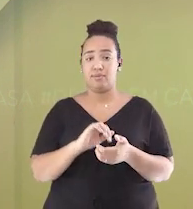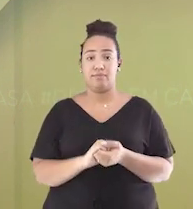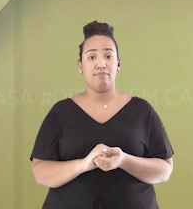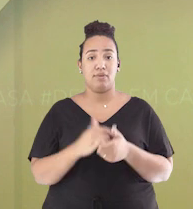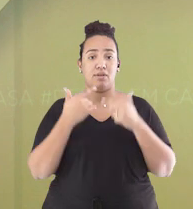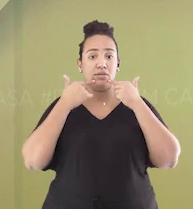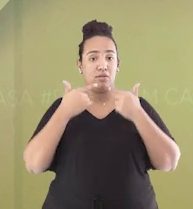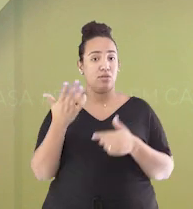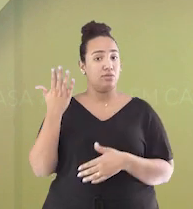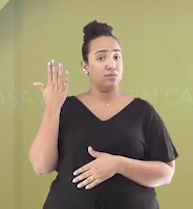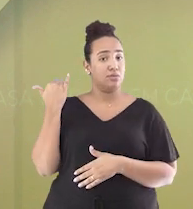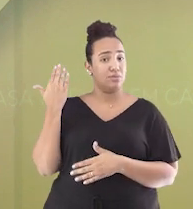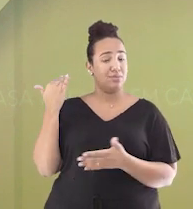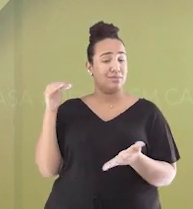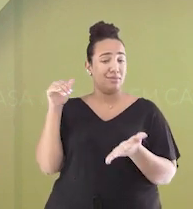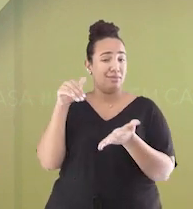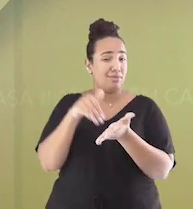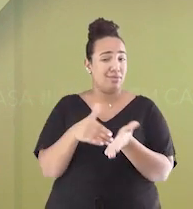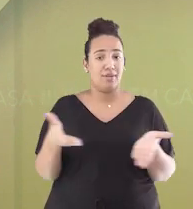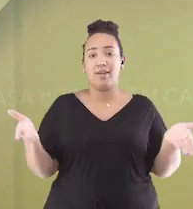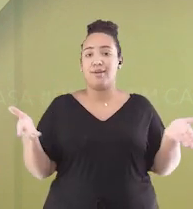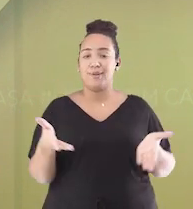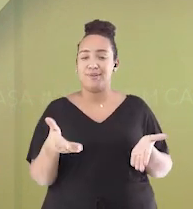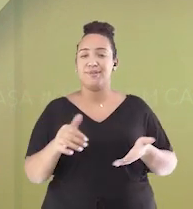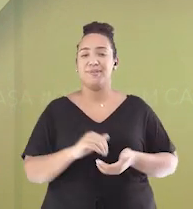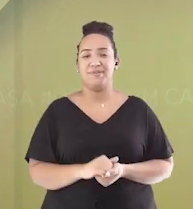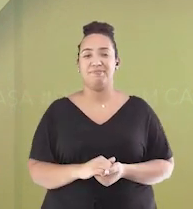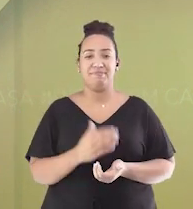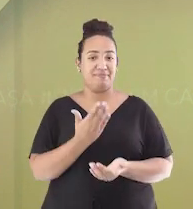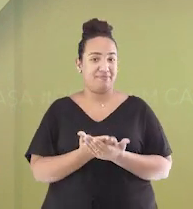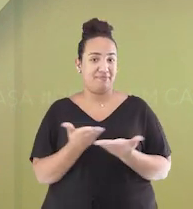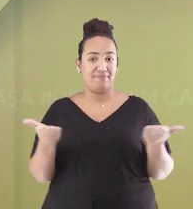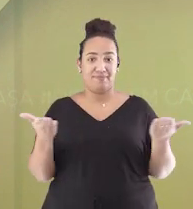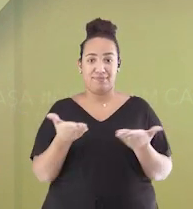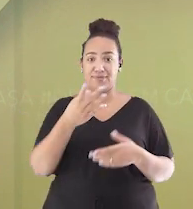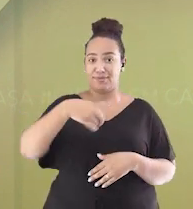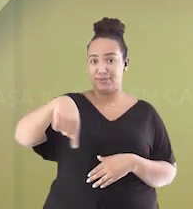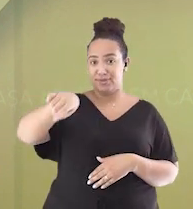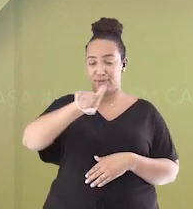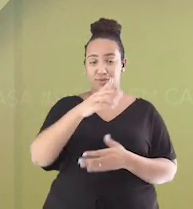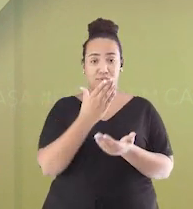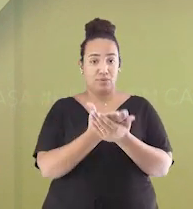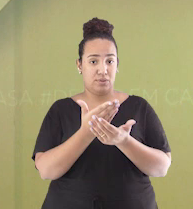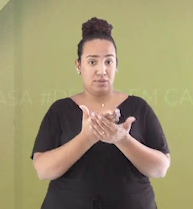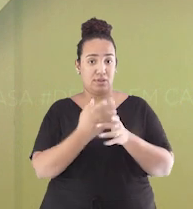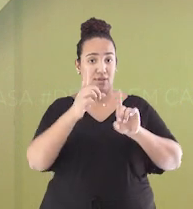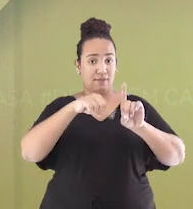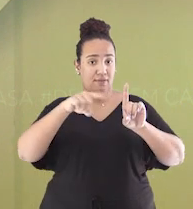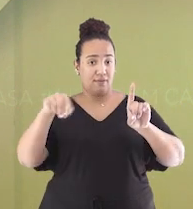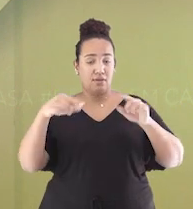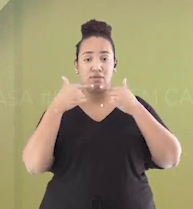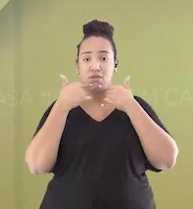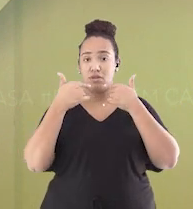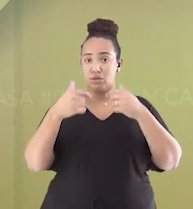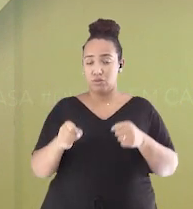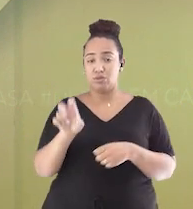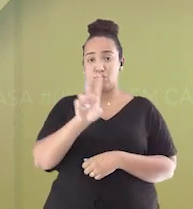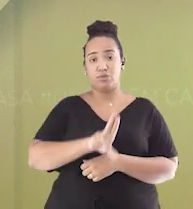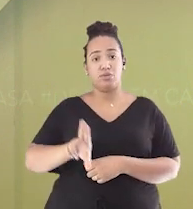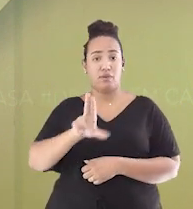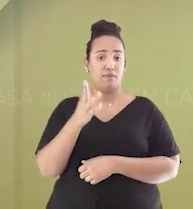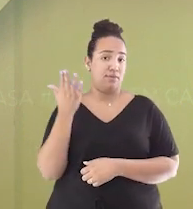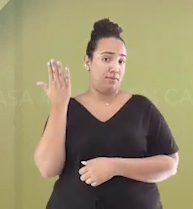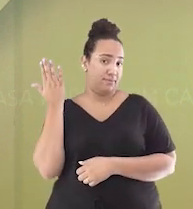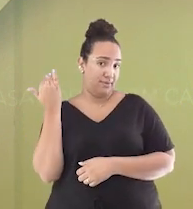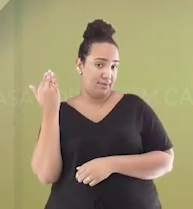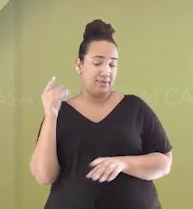de Mademoiselle até o Scooby-Doo de hoje. Na aula de hoje, trabalharemos com as variedades linguísticas usadas antigamente e como